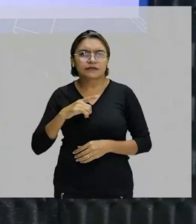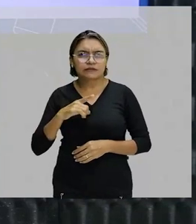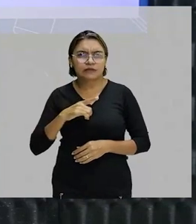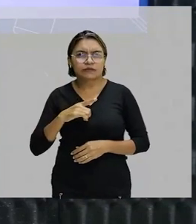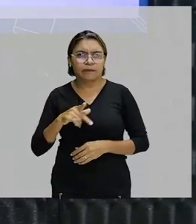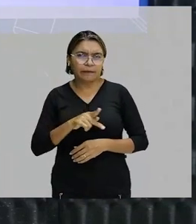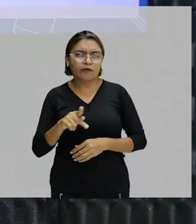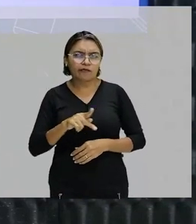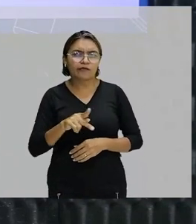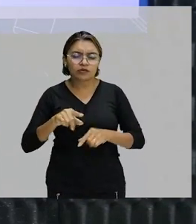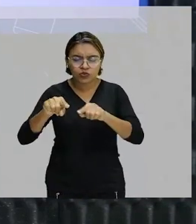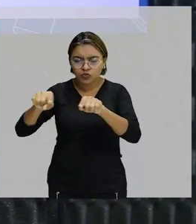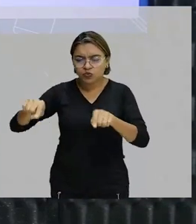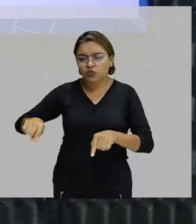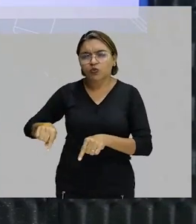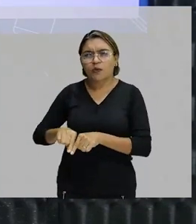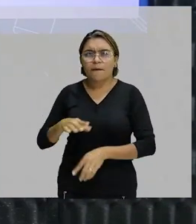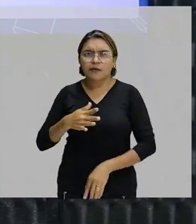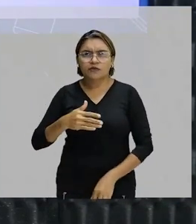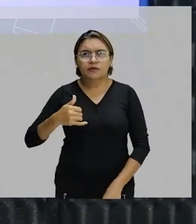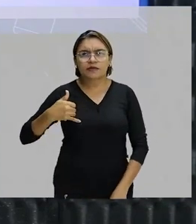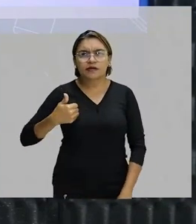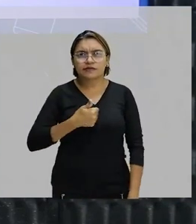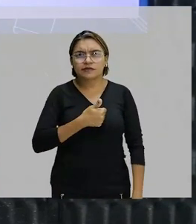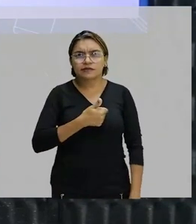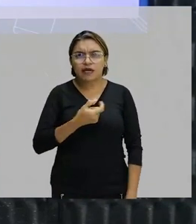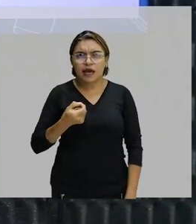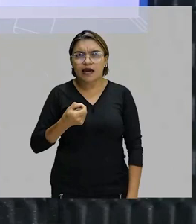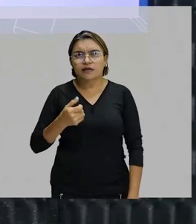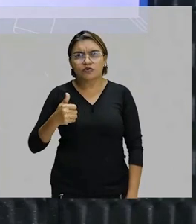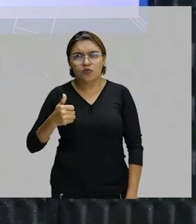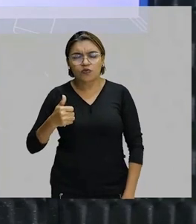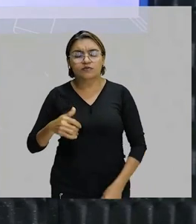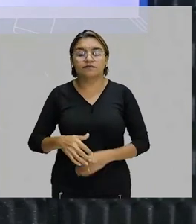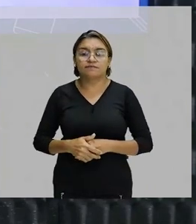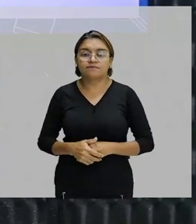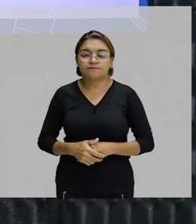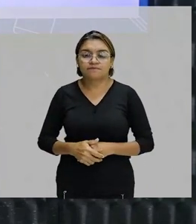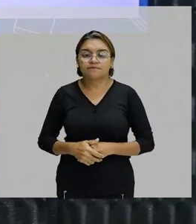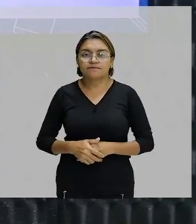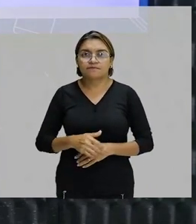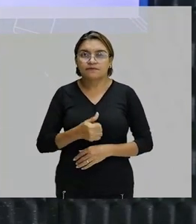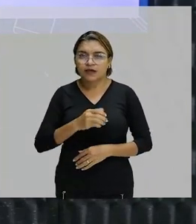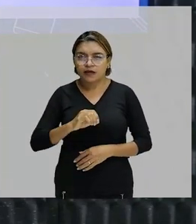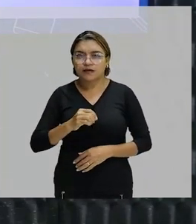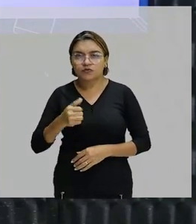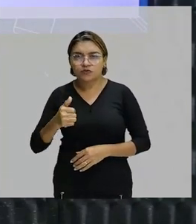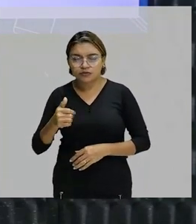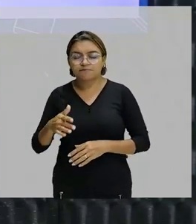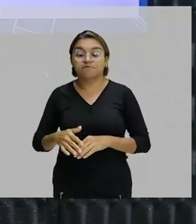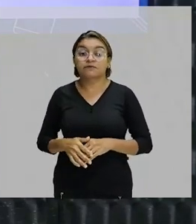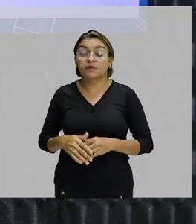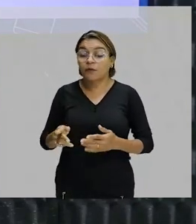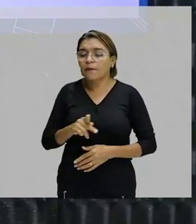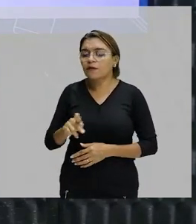aí com crianas por volta de 10 11 anos e teve uma ocasião que a turma estava muito agitada e o professor